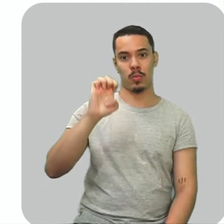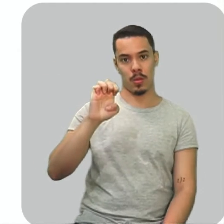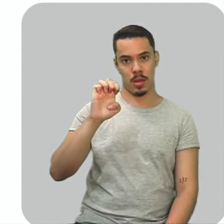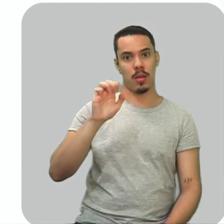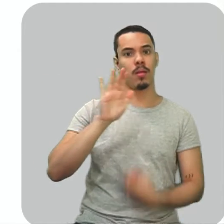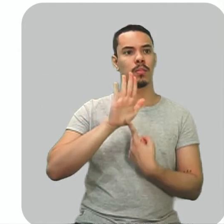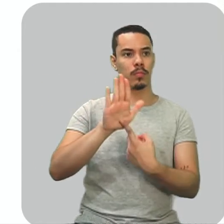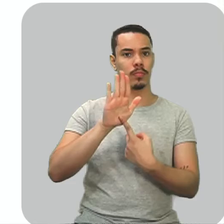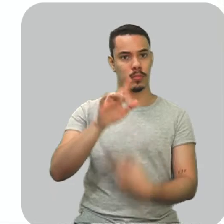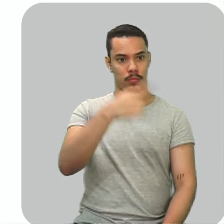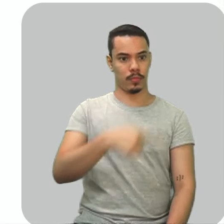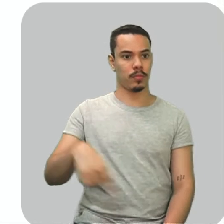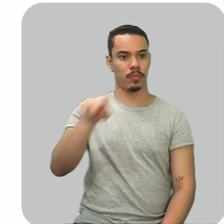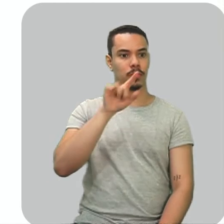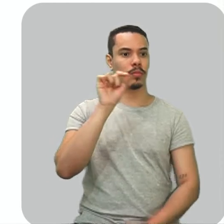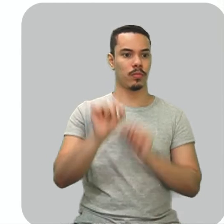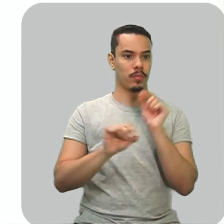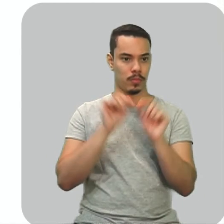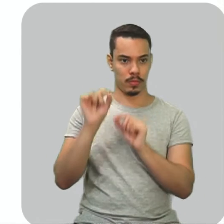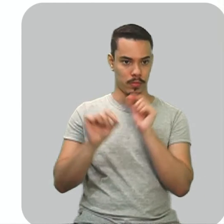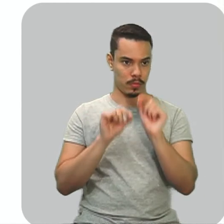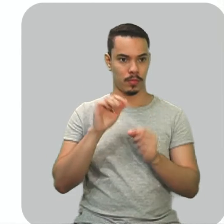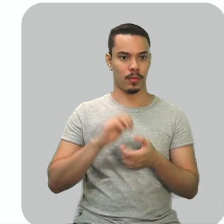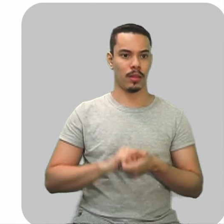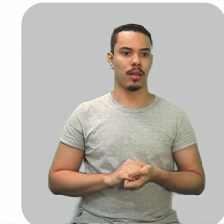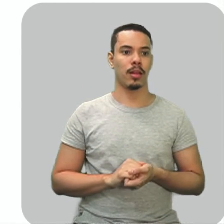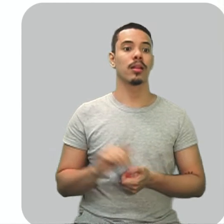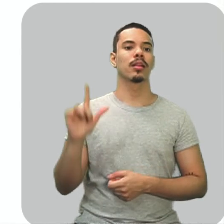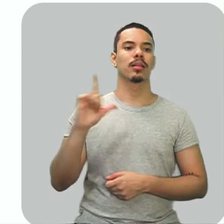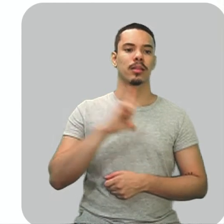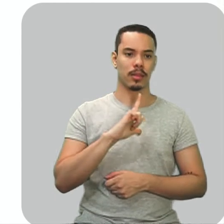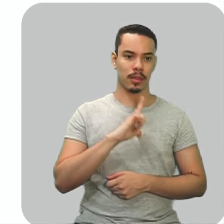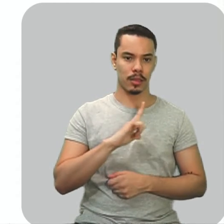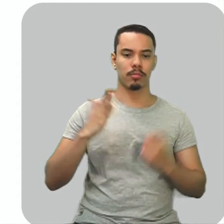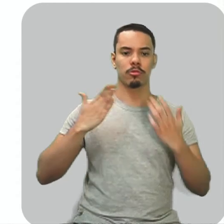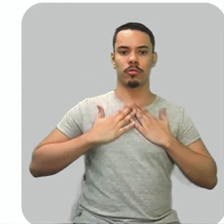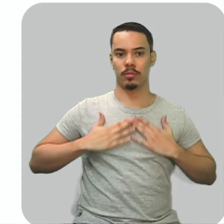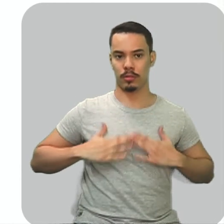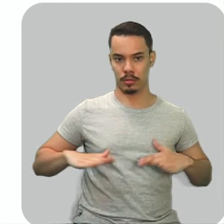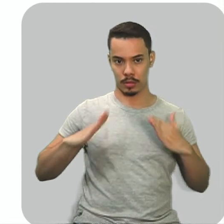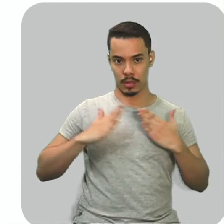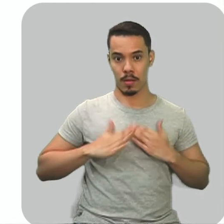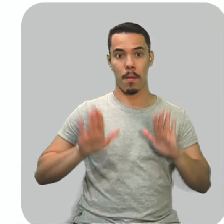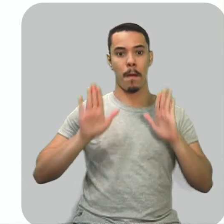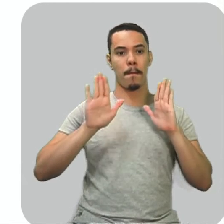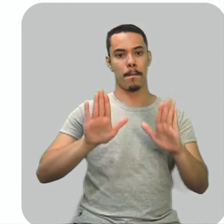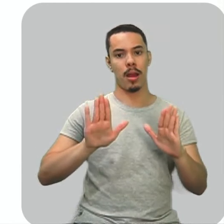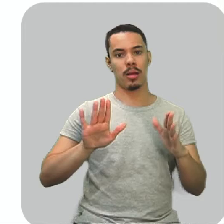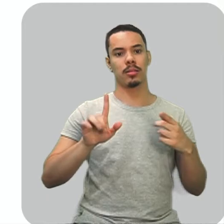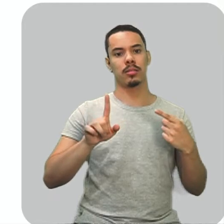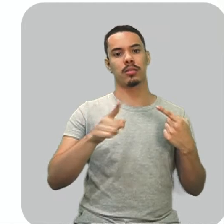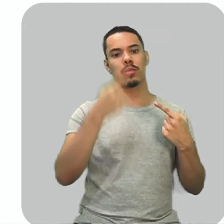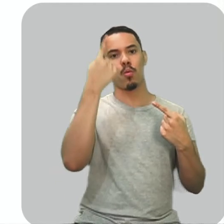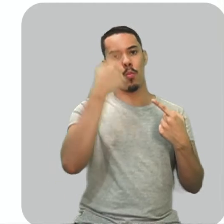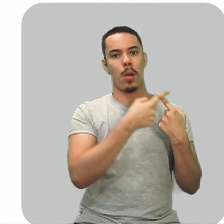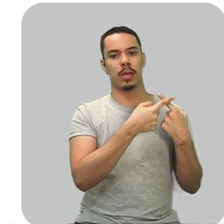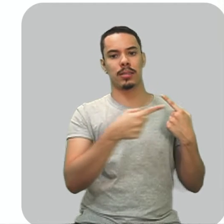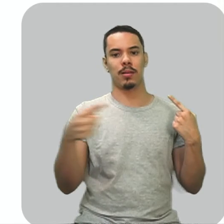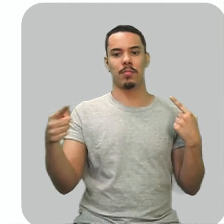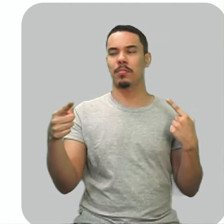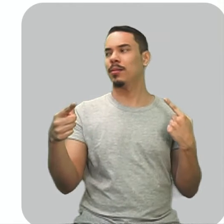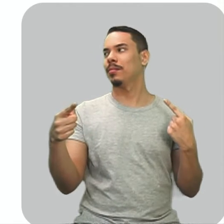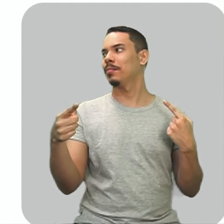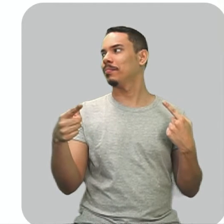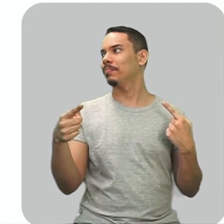mostra aqui para vocês o seguinte será o descanso mas a pena uma